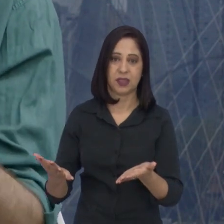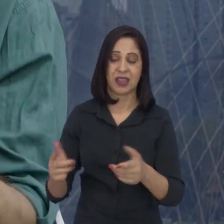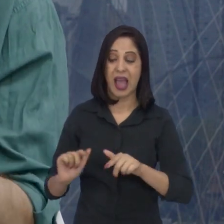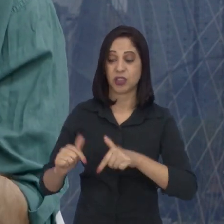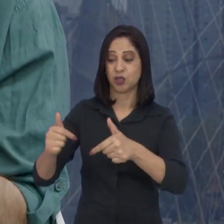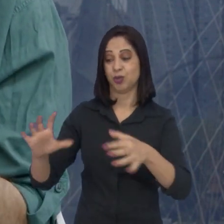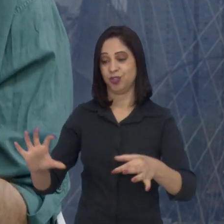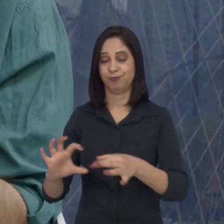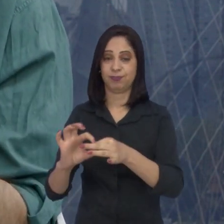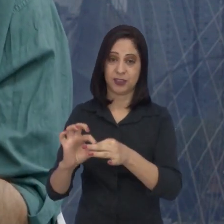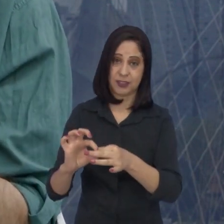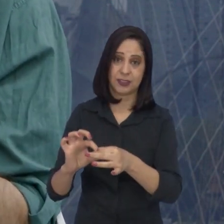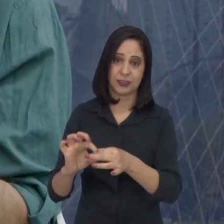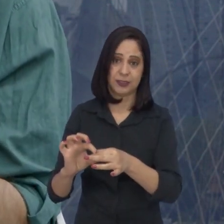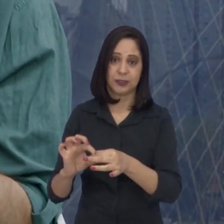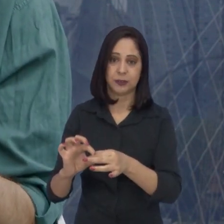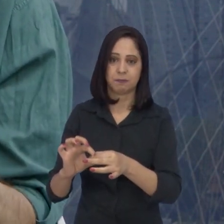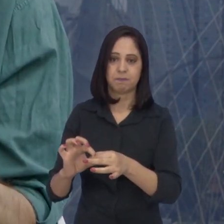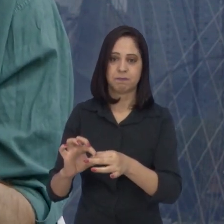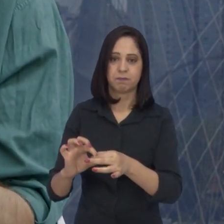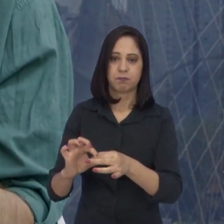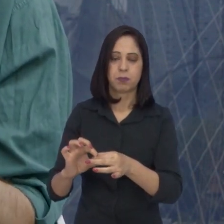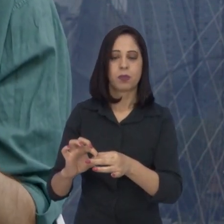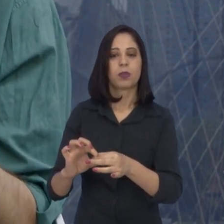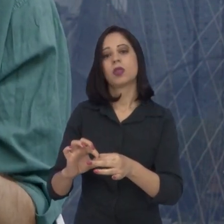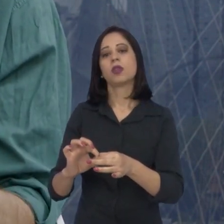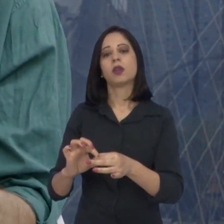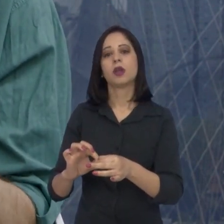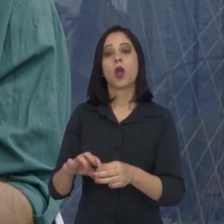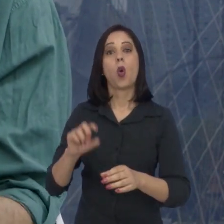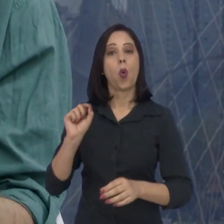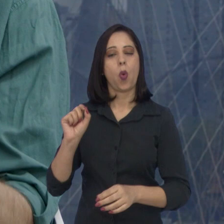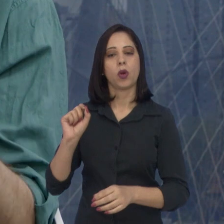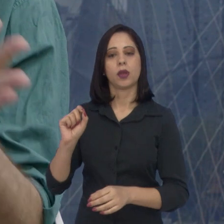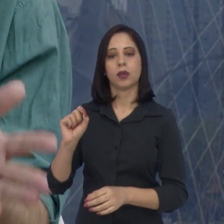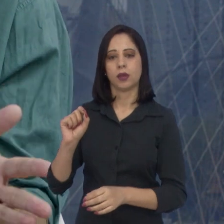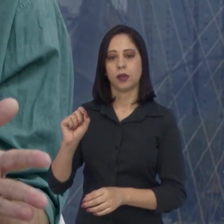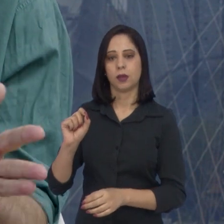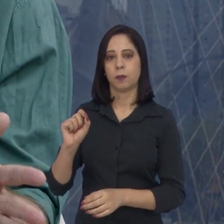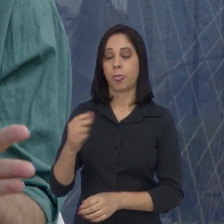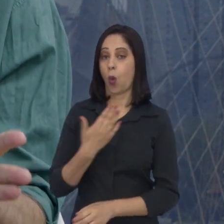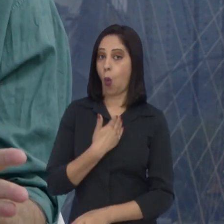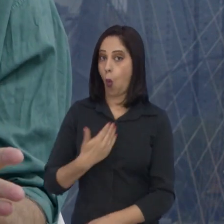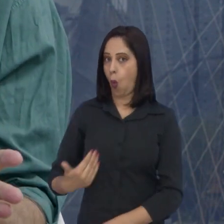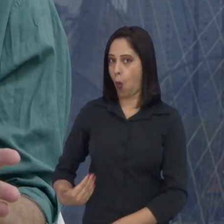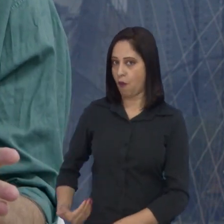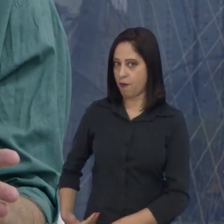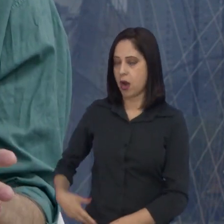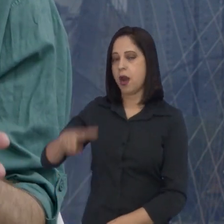ações conjuntas, que são os investimentos públicos